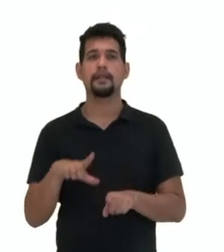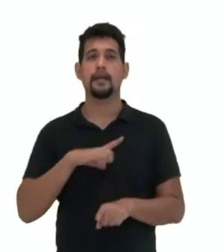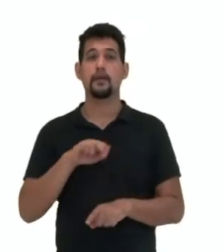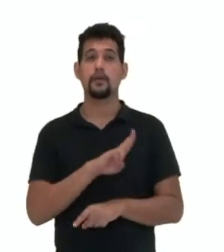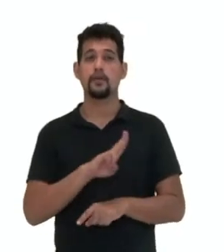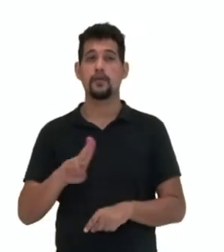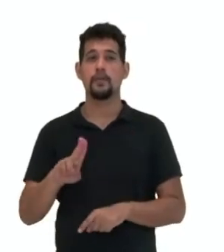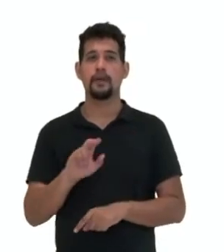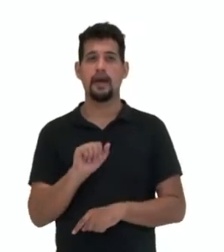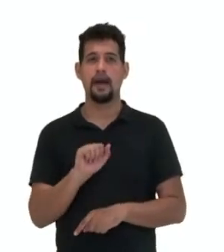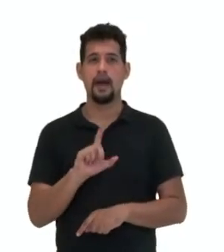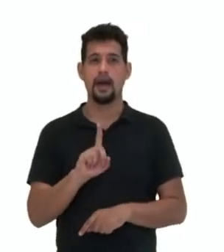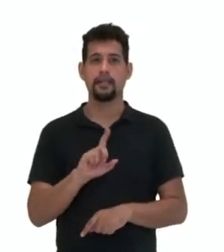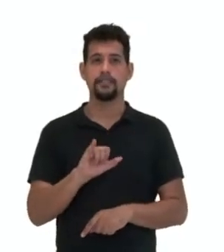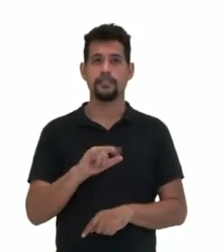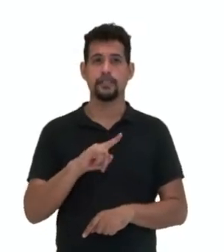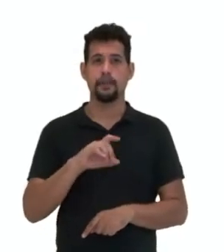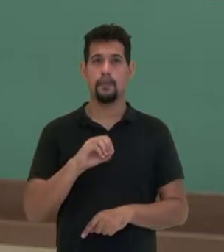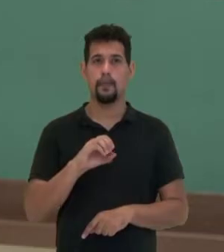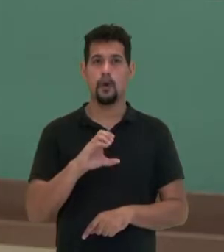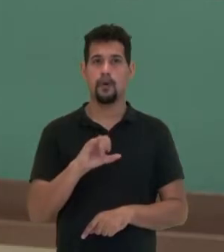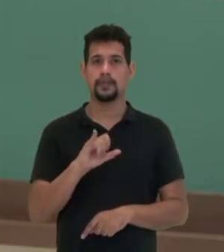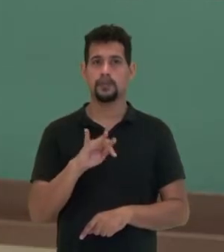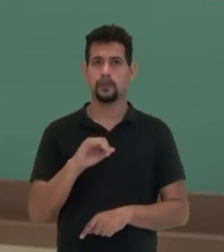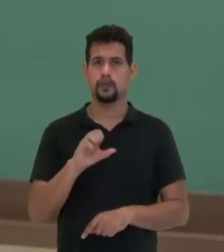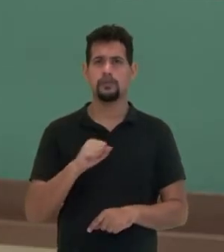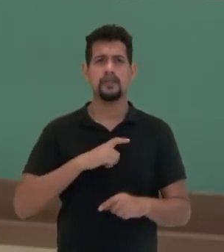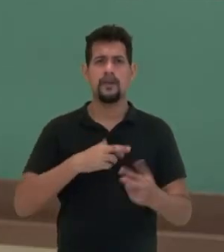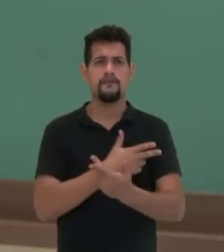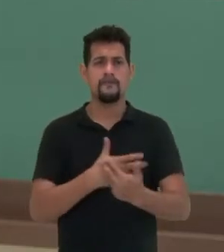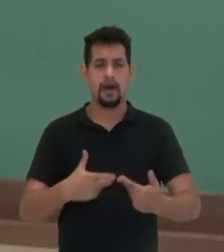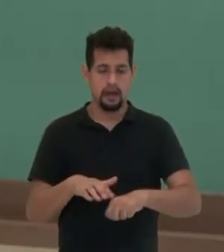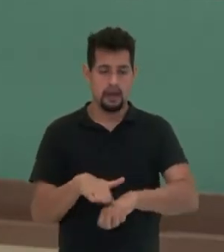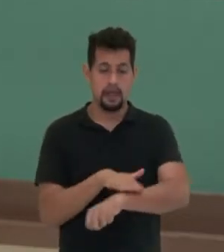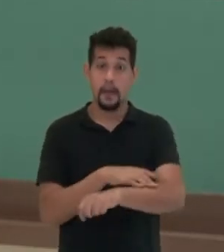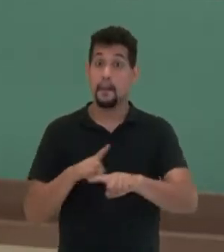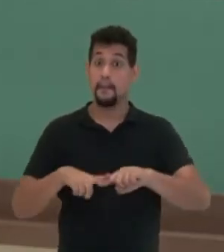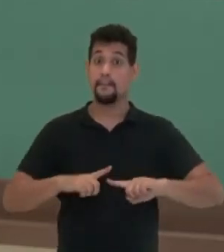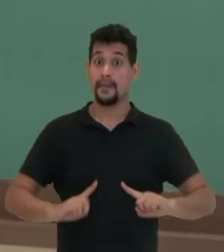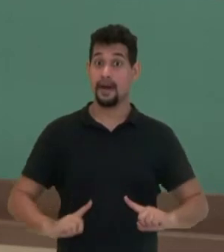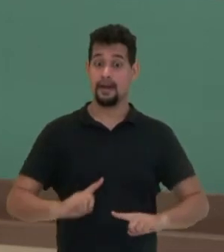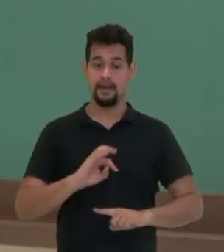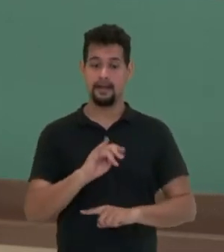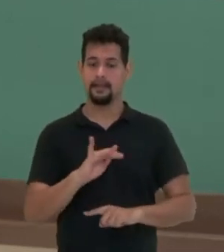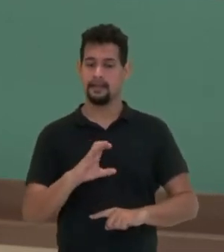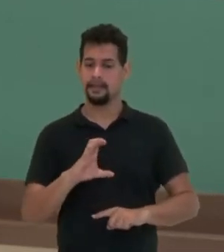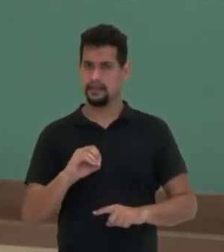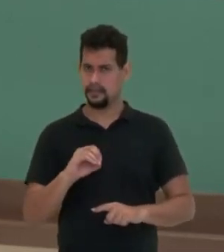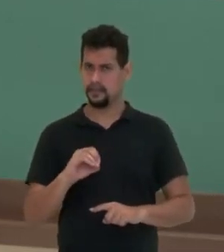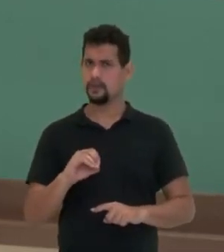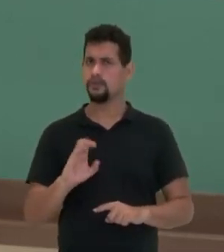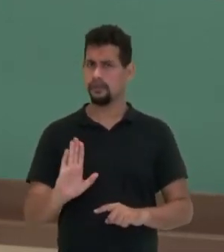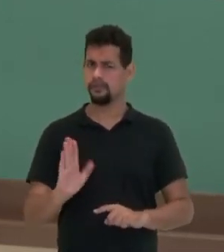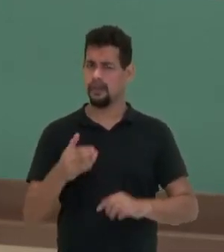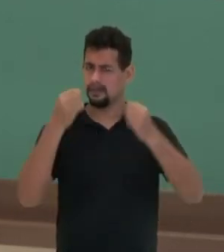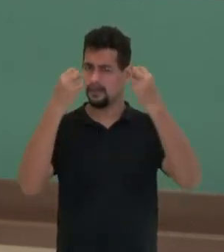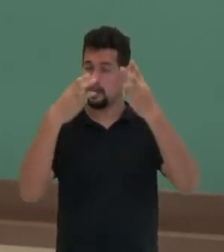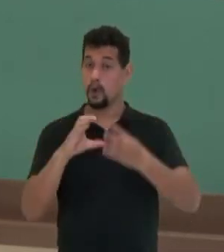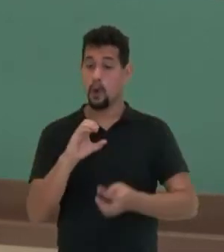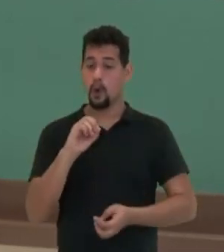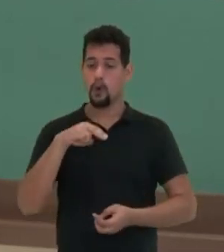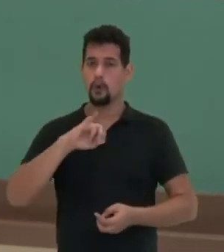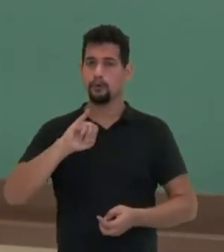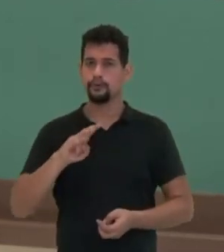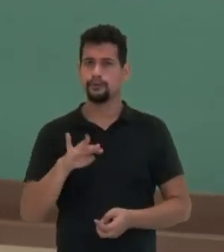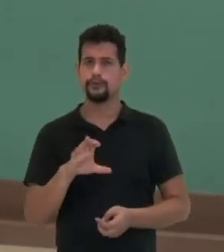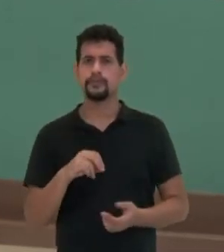Nós vamos ver mais para frente que o adipócito também faz parte de um outro tecido, mas no tecido conjuntivo propriamente dito tem adipócitos,